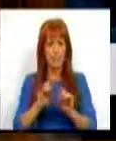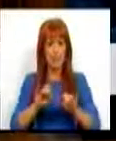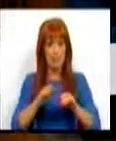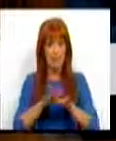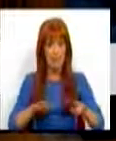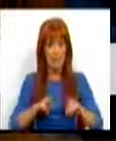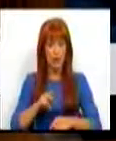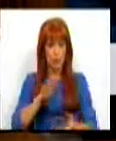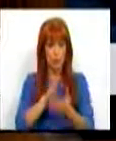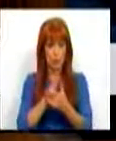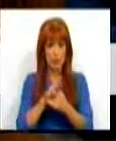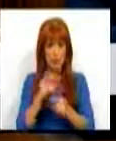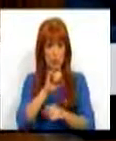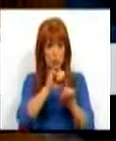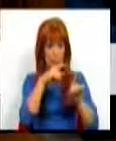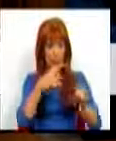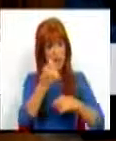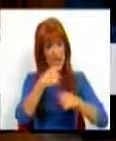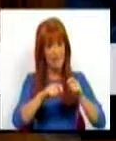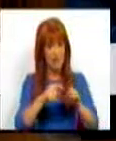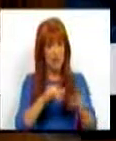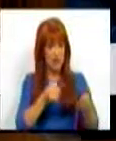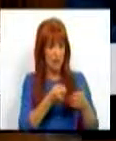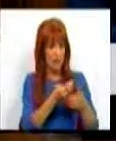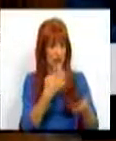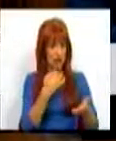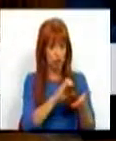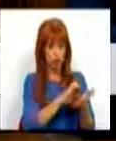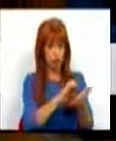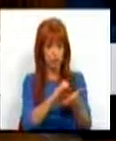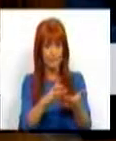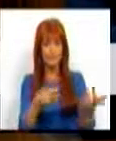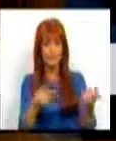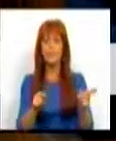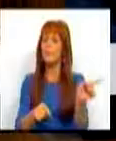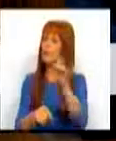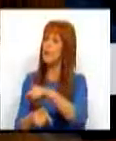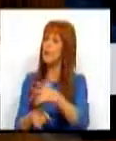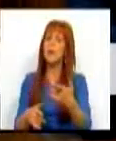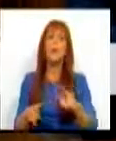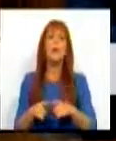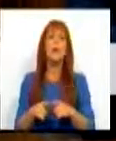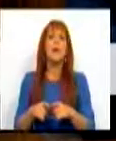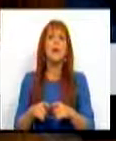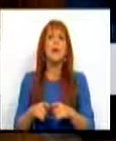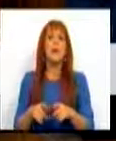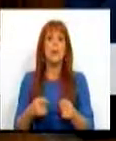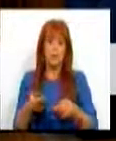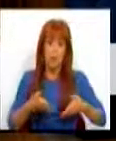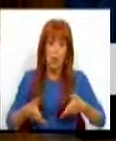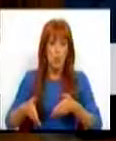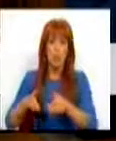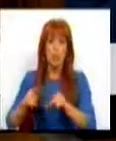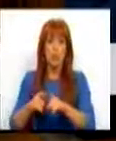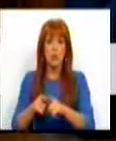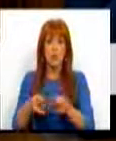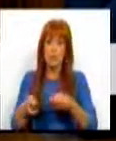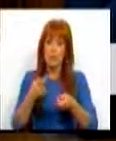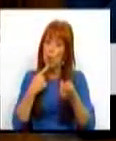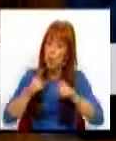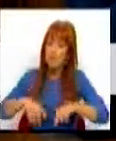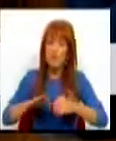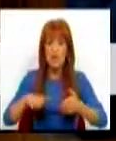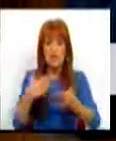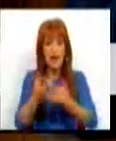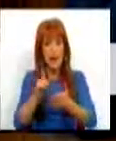como compromisso, porque a Oitante também faz parte dos compromissos, do conjunto de compromissos que o Banif assumiu e que foram publicados recentemente,